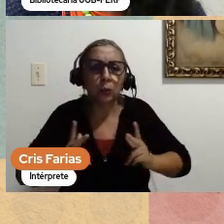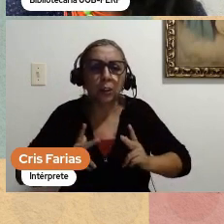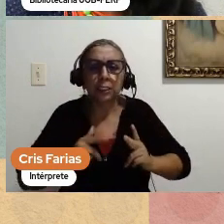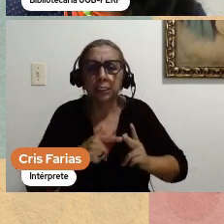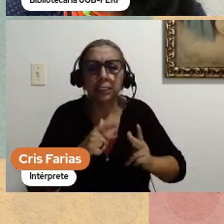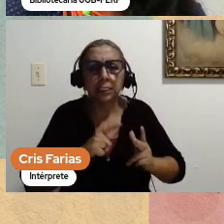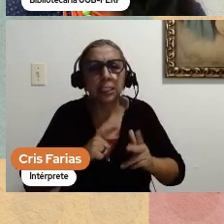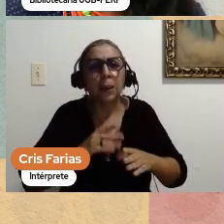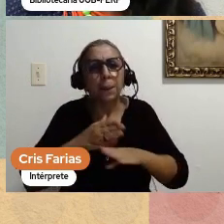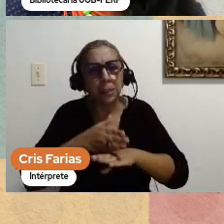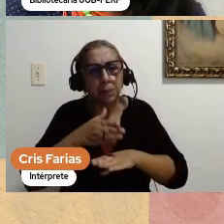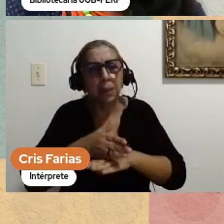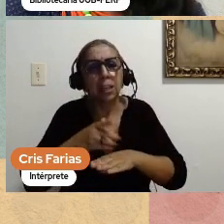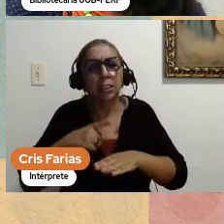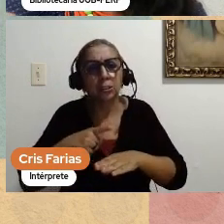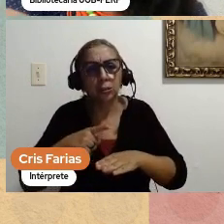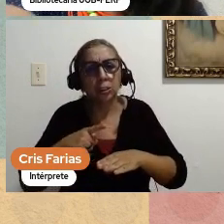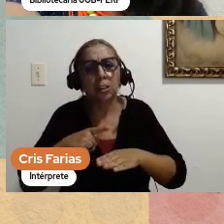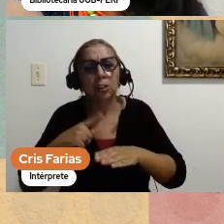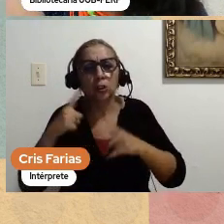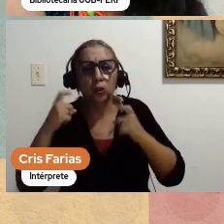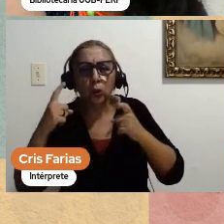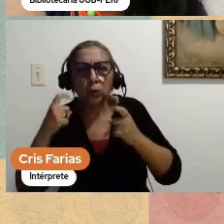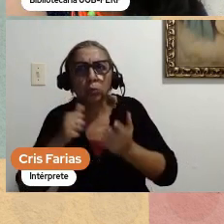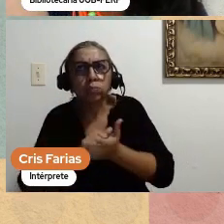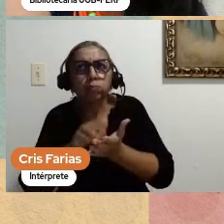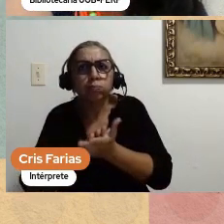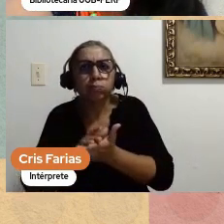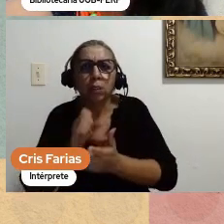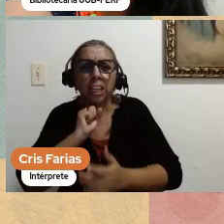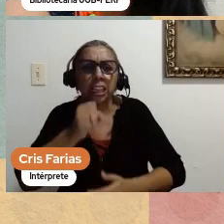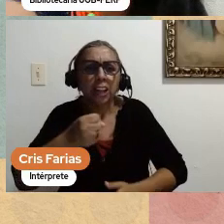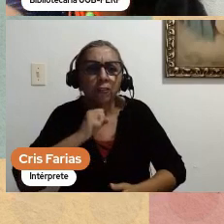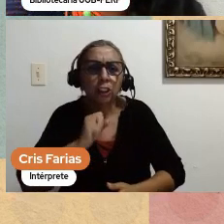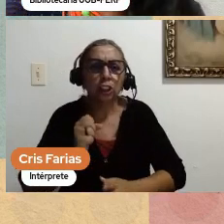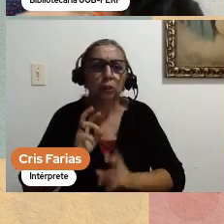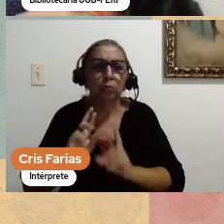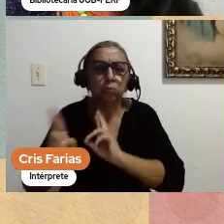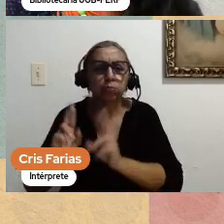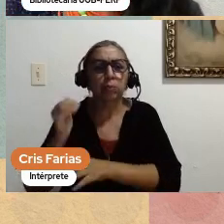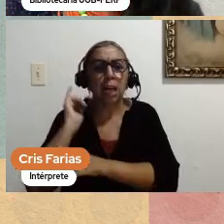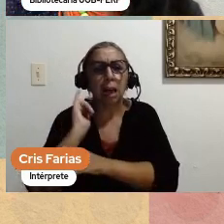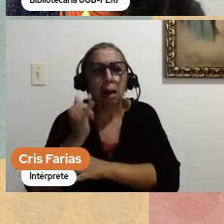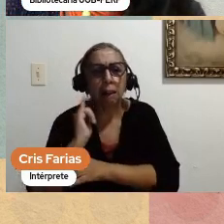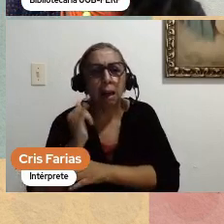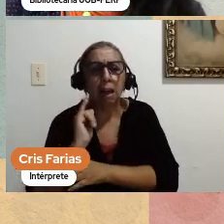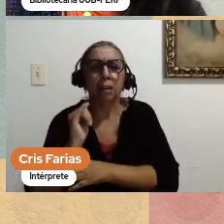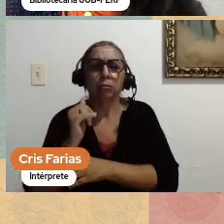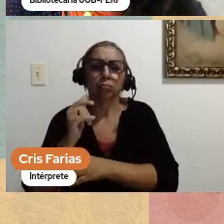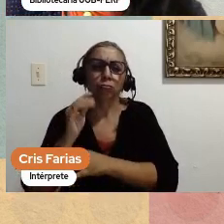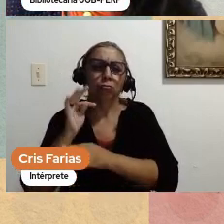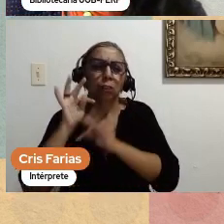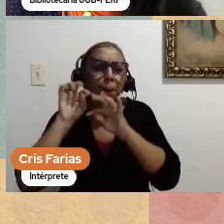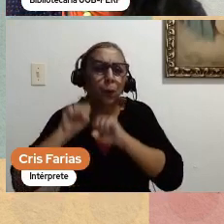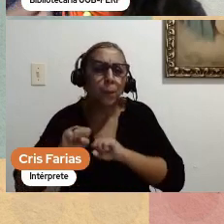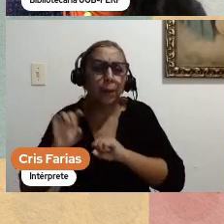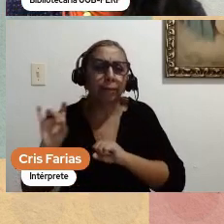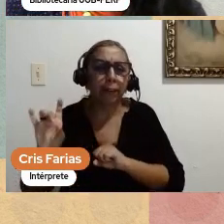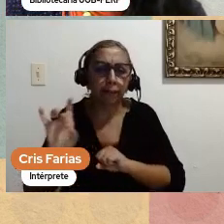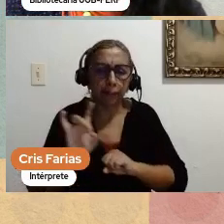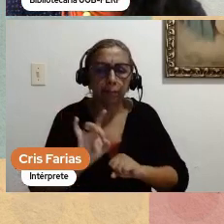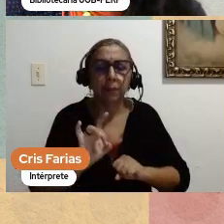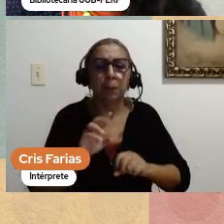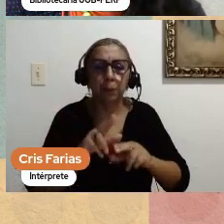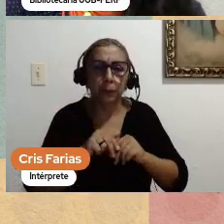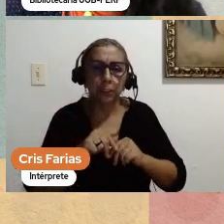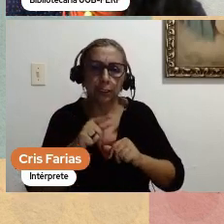a sua participação também com os registros sonoros ali, como entrevistas, né, e relatos, depoimentos. Então, por isso eu menciono